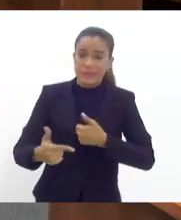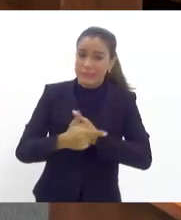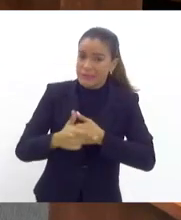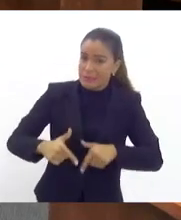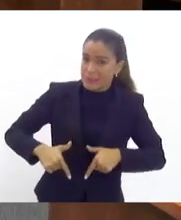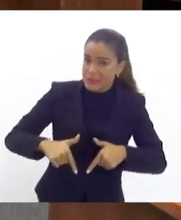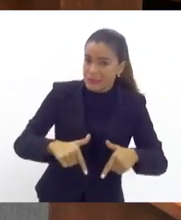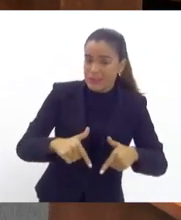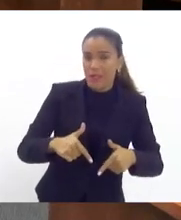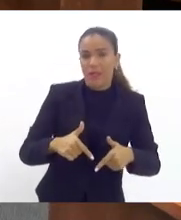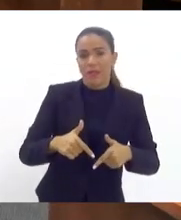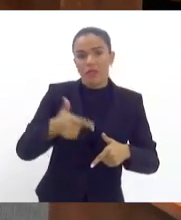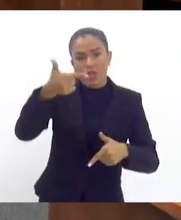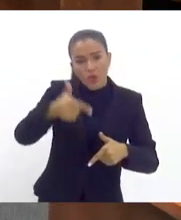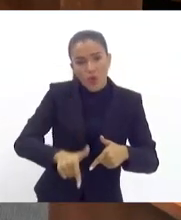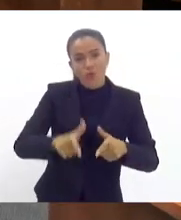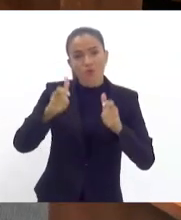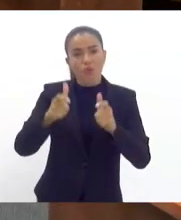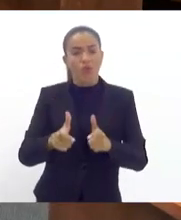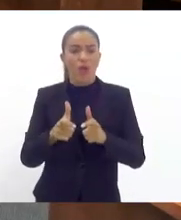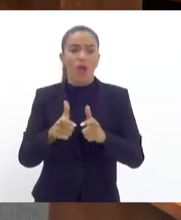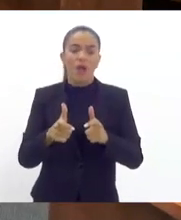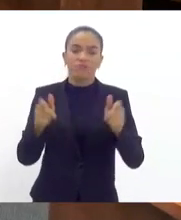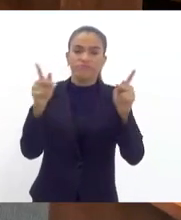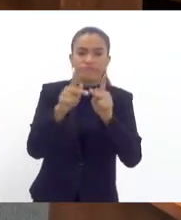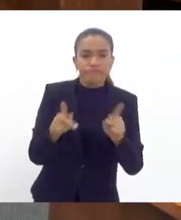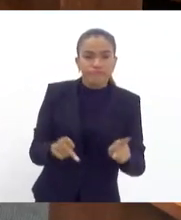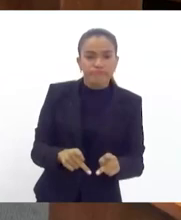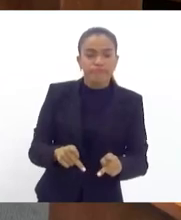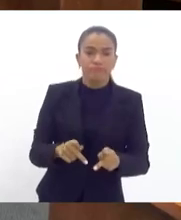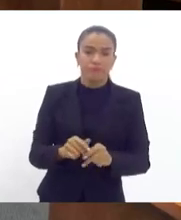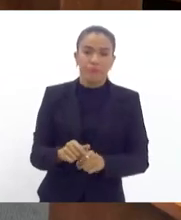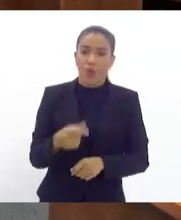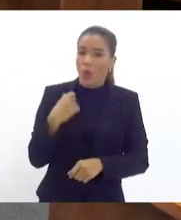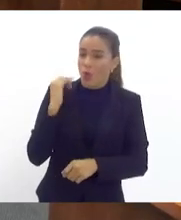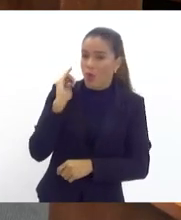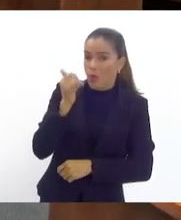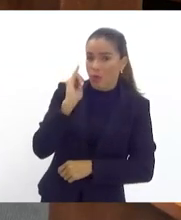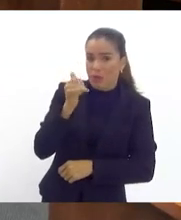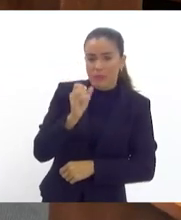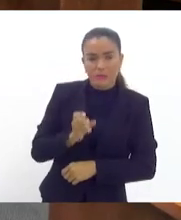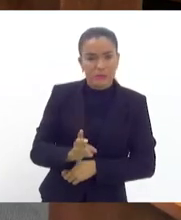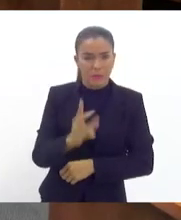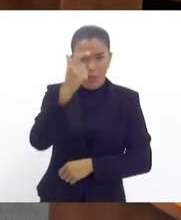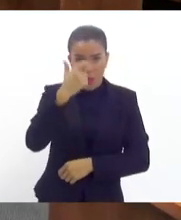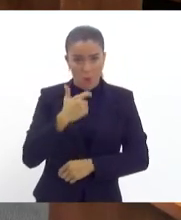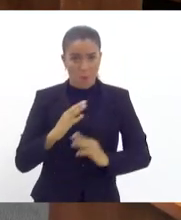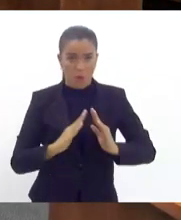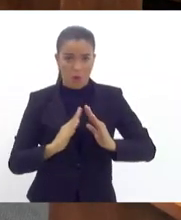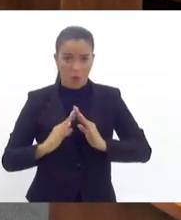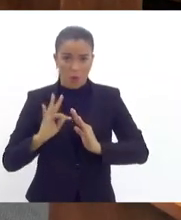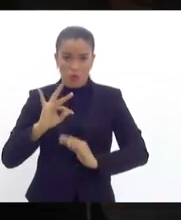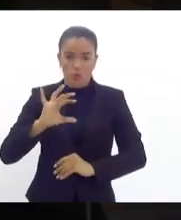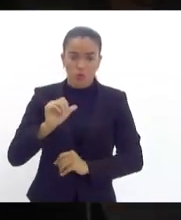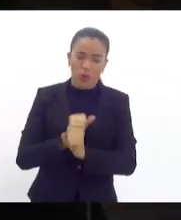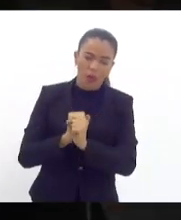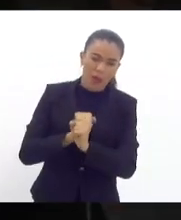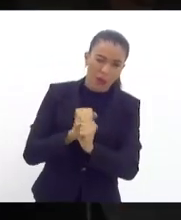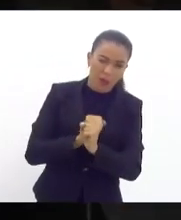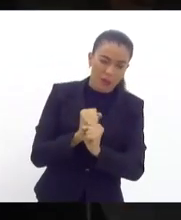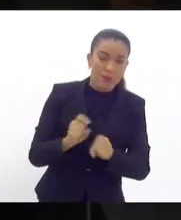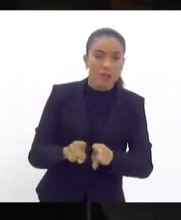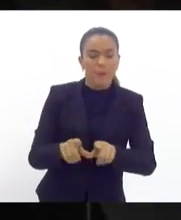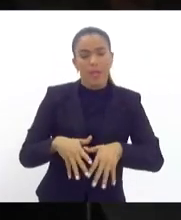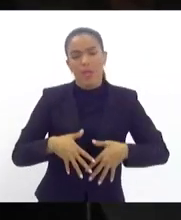faça da Tijuca de novo um lugar habitável eu termino aqui contando algo que eu falo sempre eu Como morador da Tijuca muitos anos e